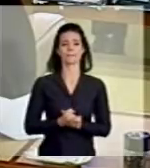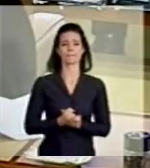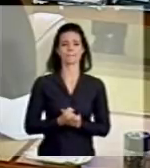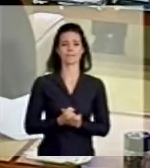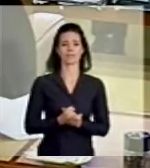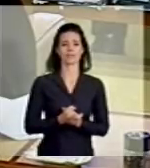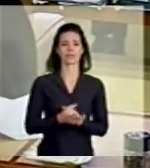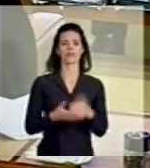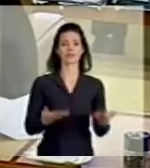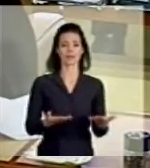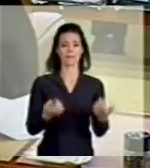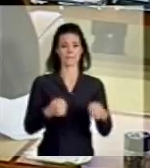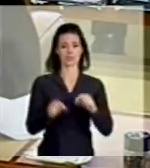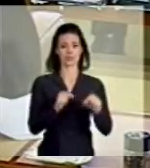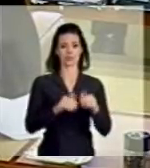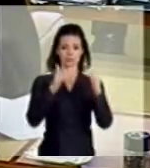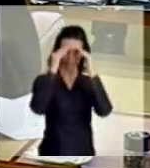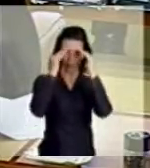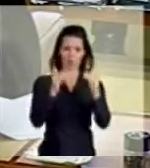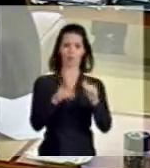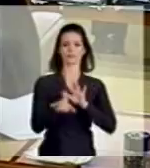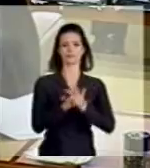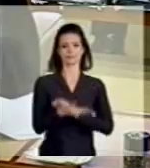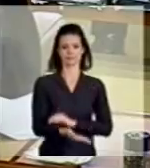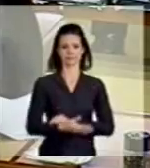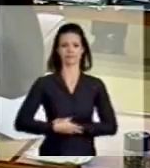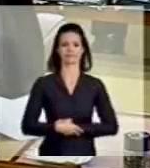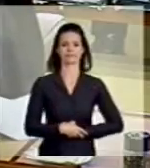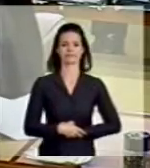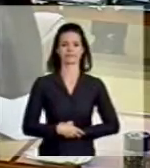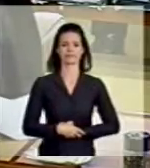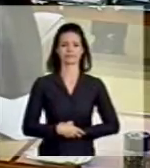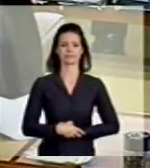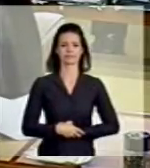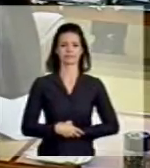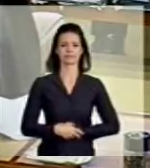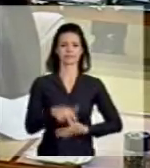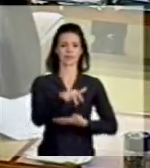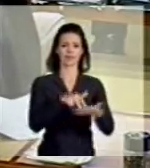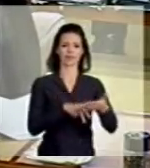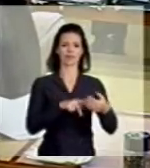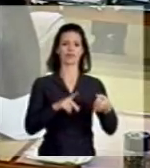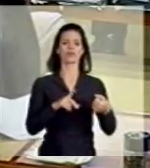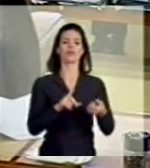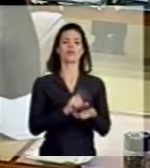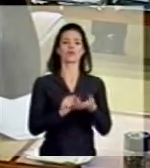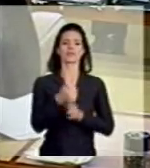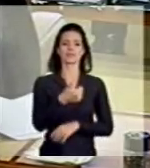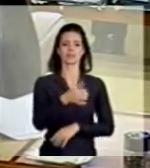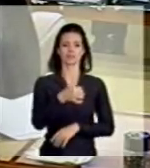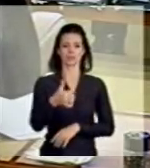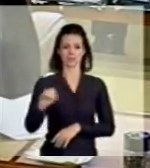de sentido, em nenhuma das hipóteses legais. Aí eu leio o artigo 110. O